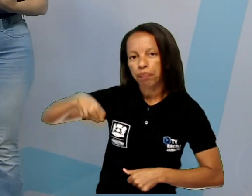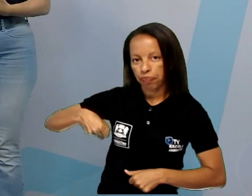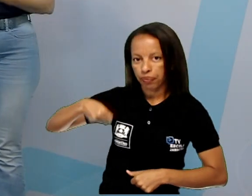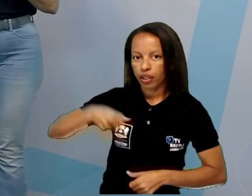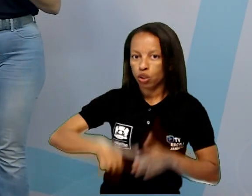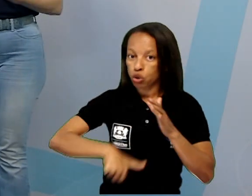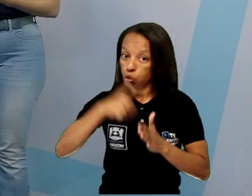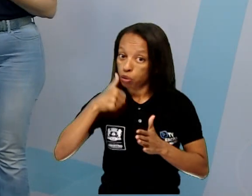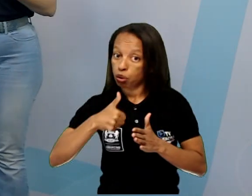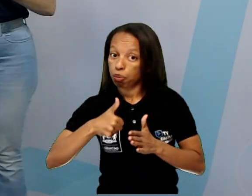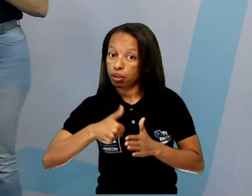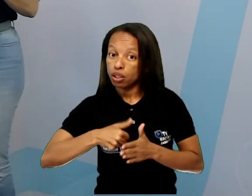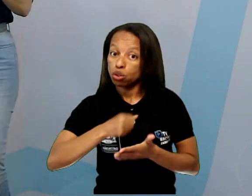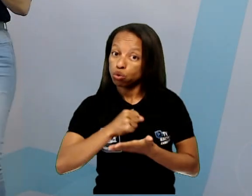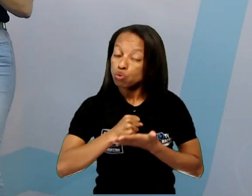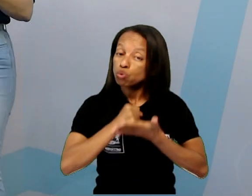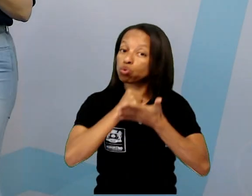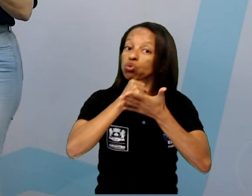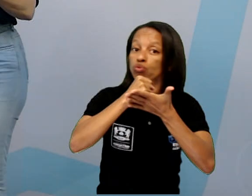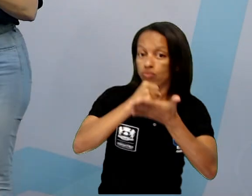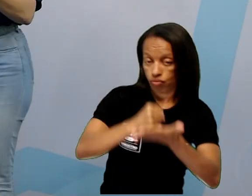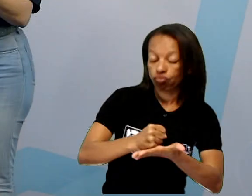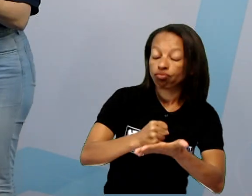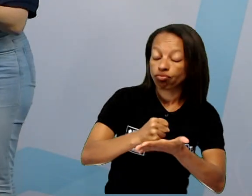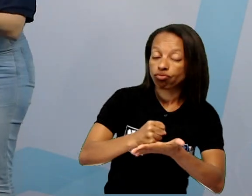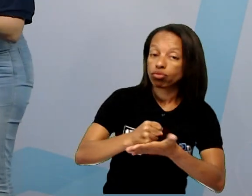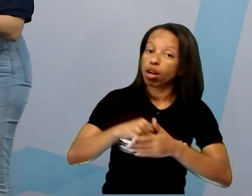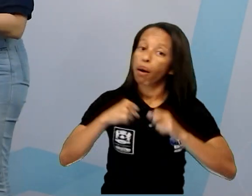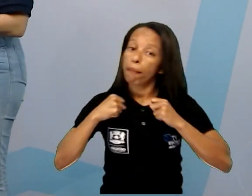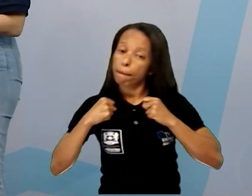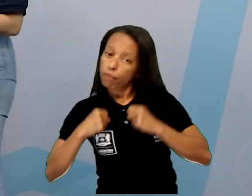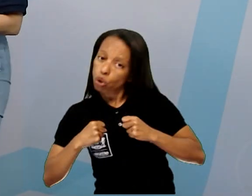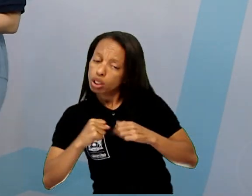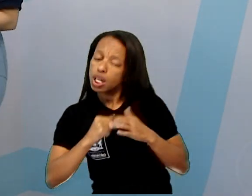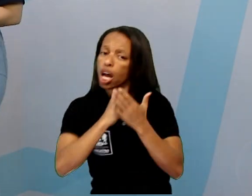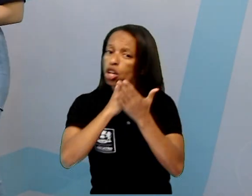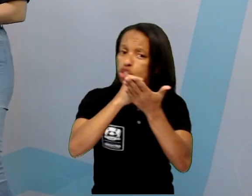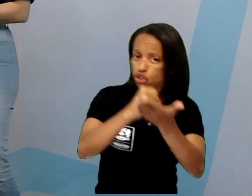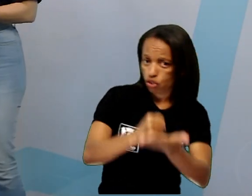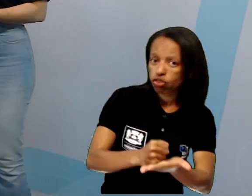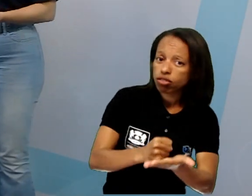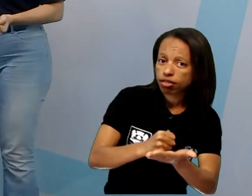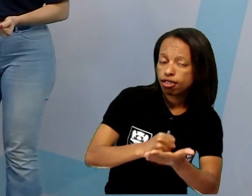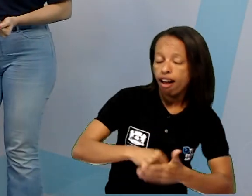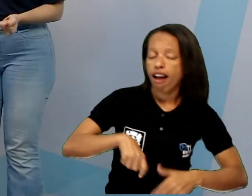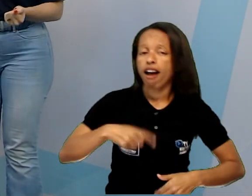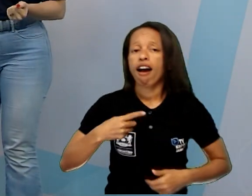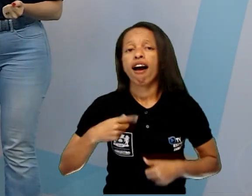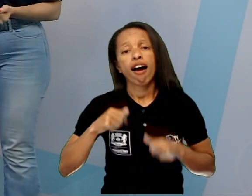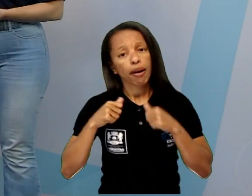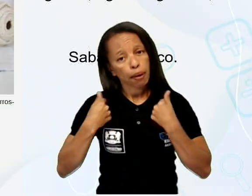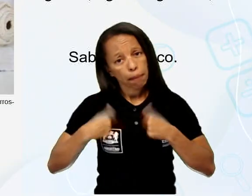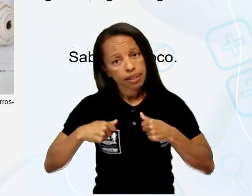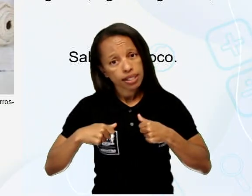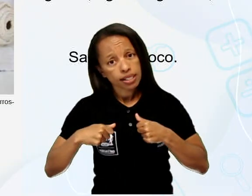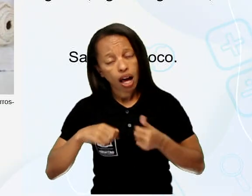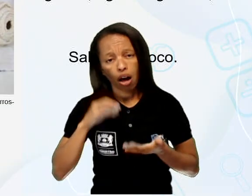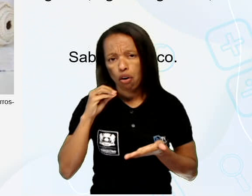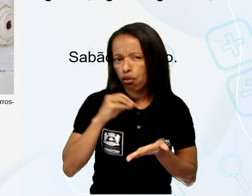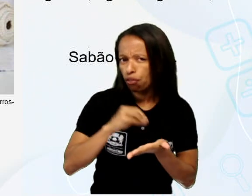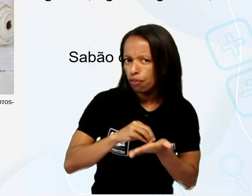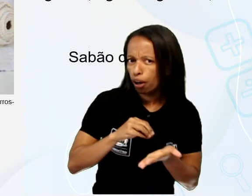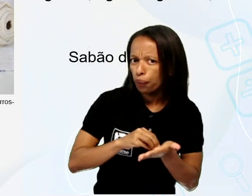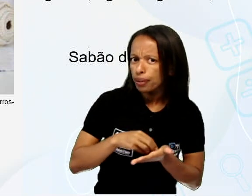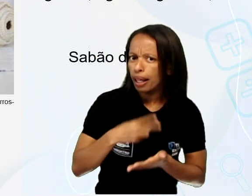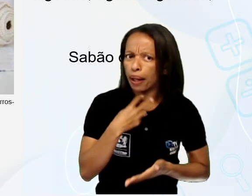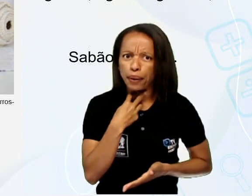poder efetuar as primeiras atividades nesse sentido. E não pode faltar o sabão de